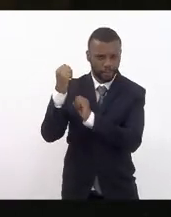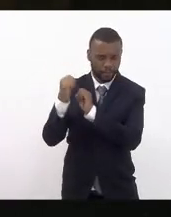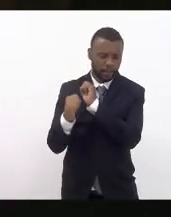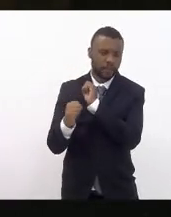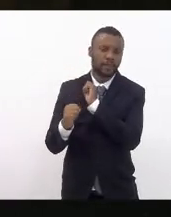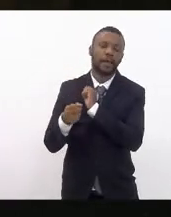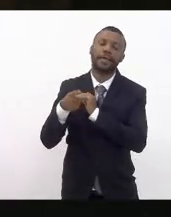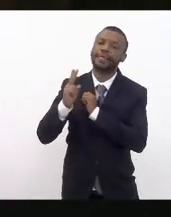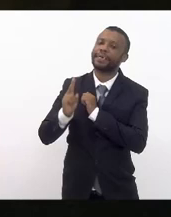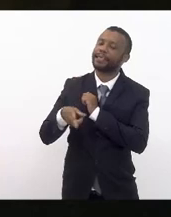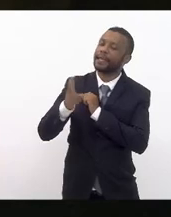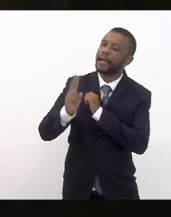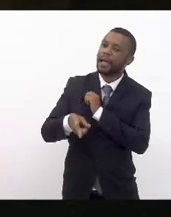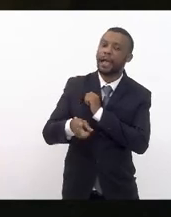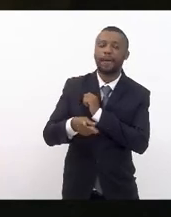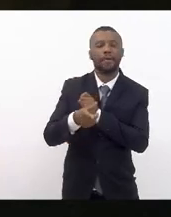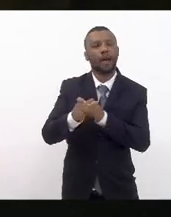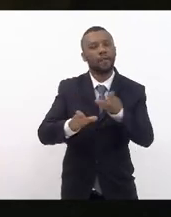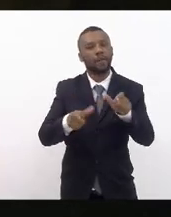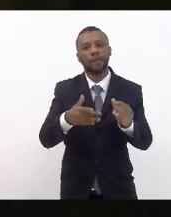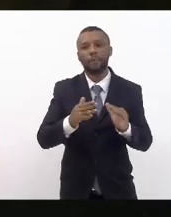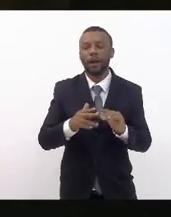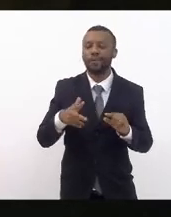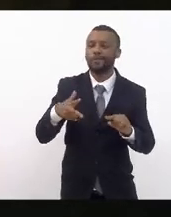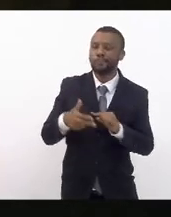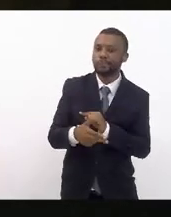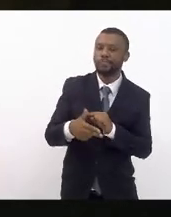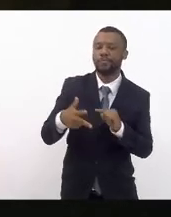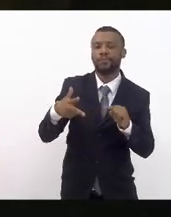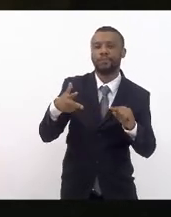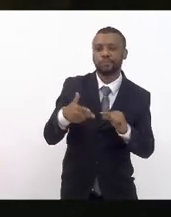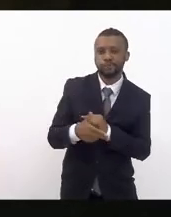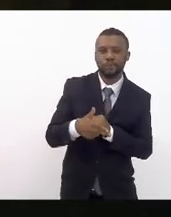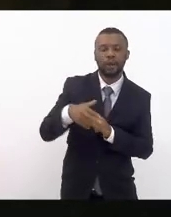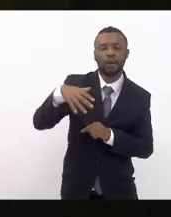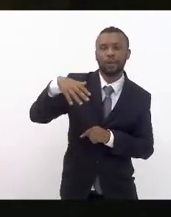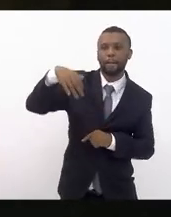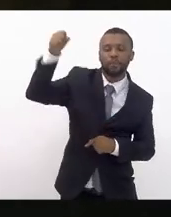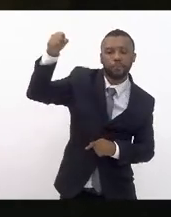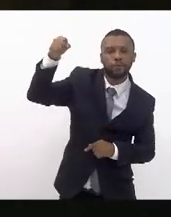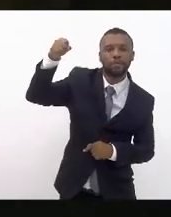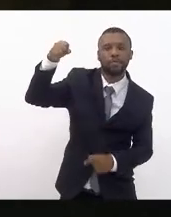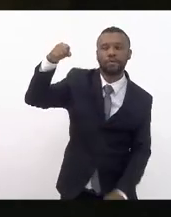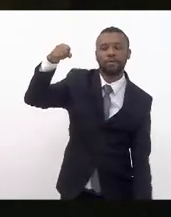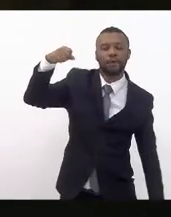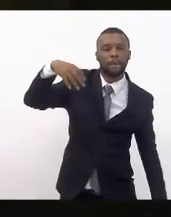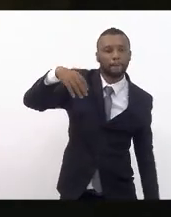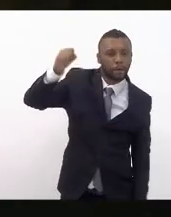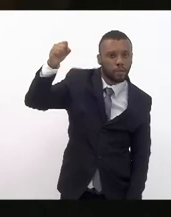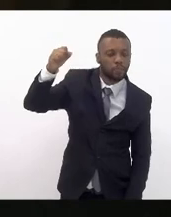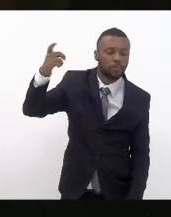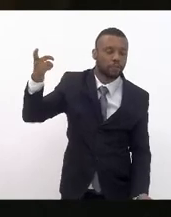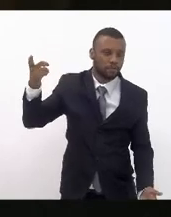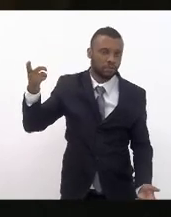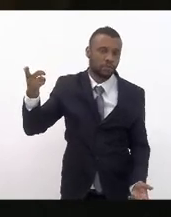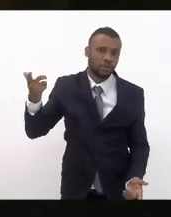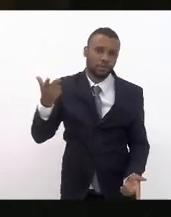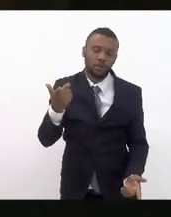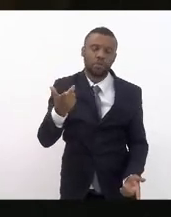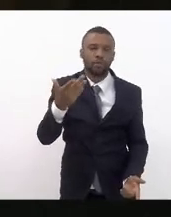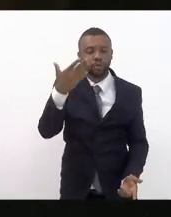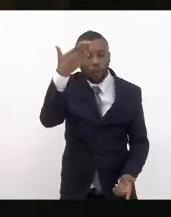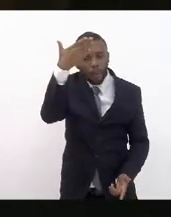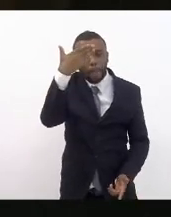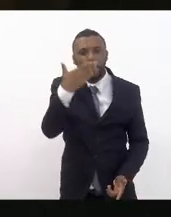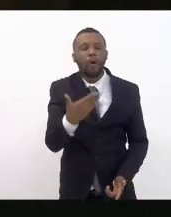constantemente os moradores sofrem com a interrupção desses serviços que são prestados. E isso denota, não